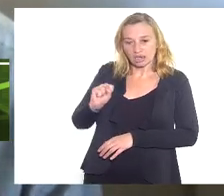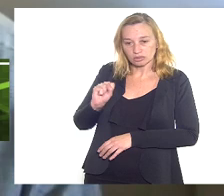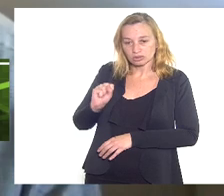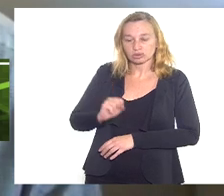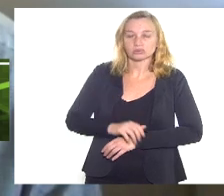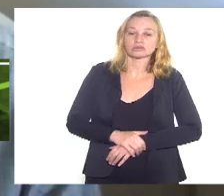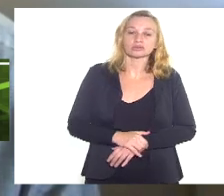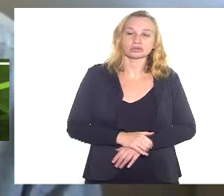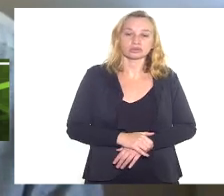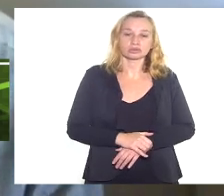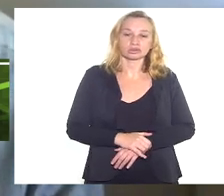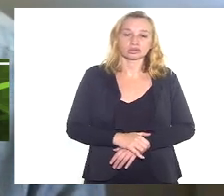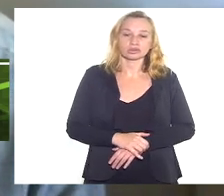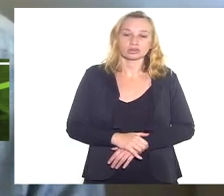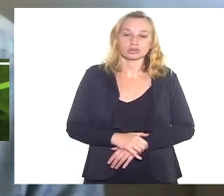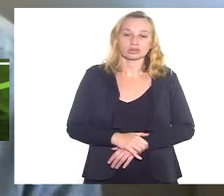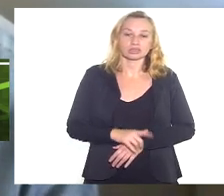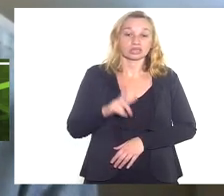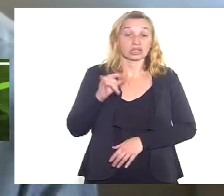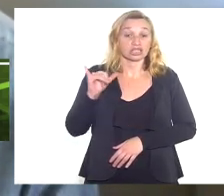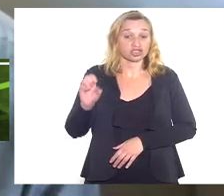Gadelha, a Lide,